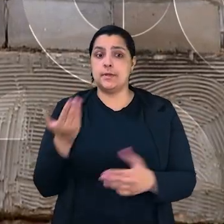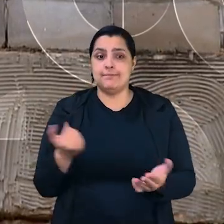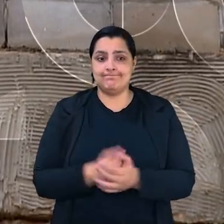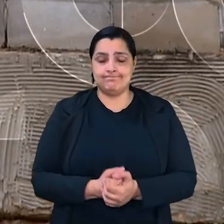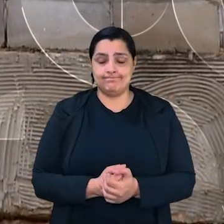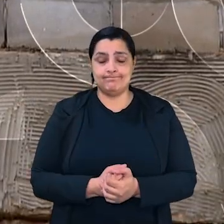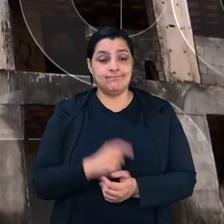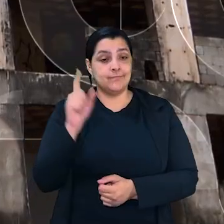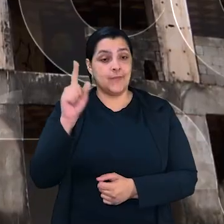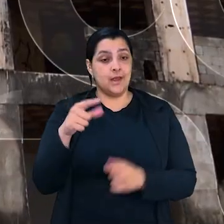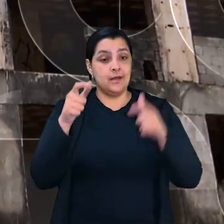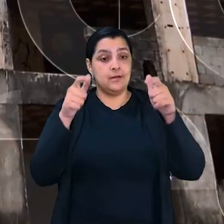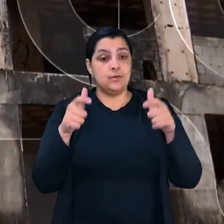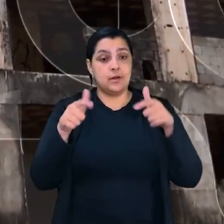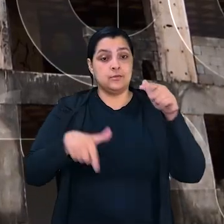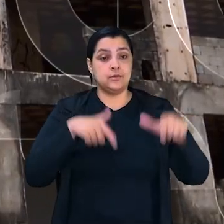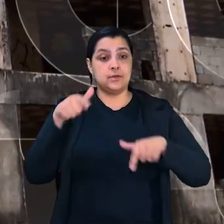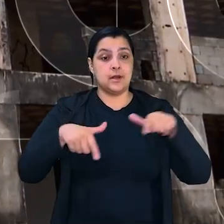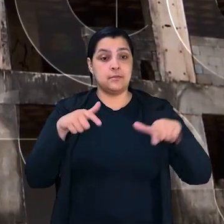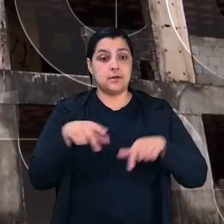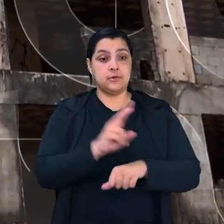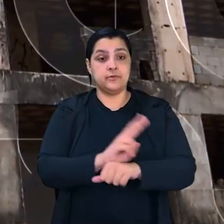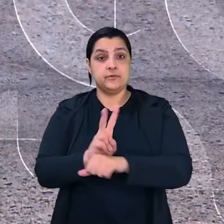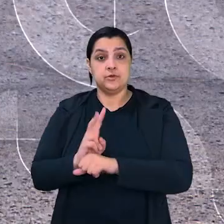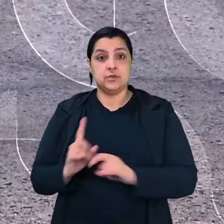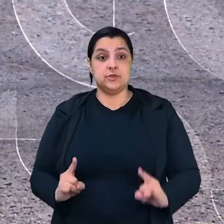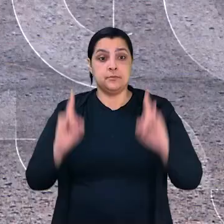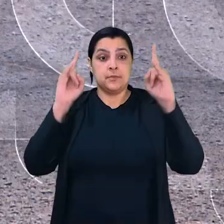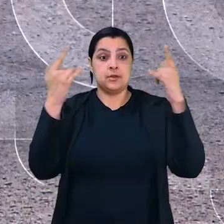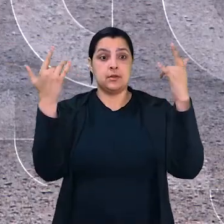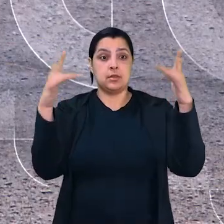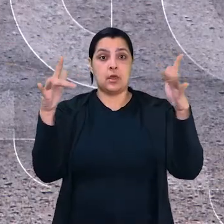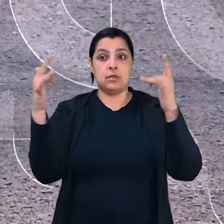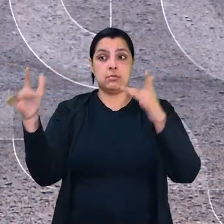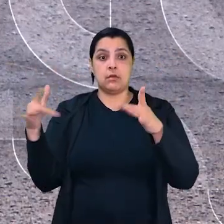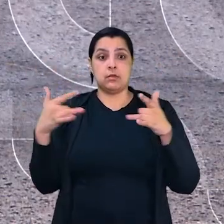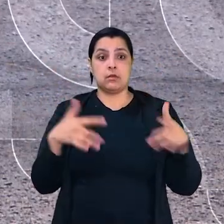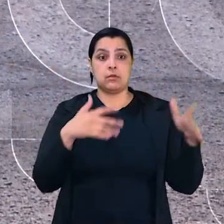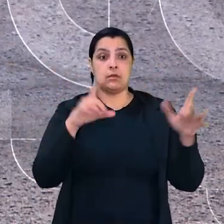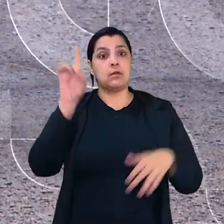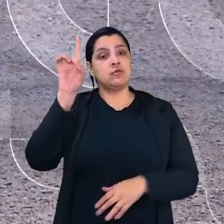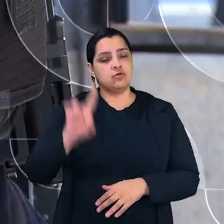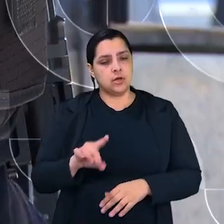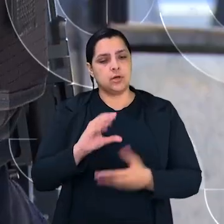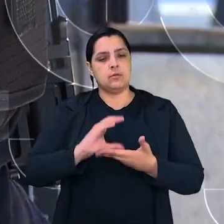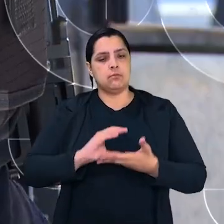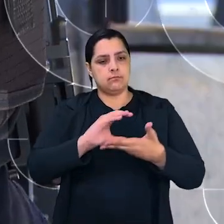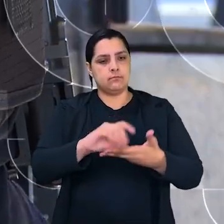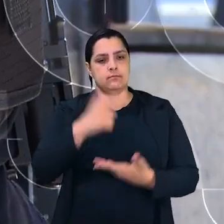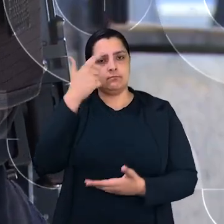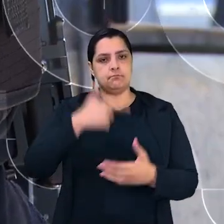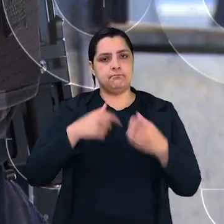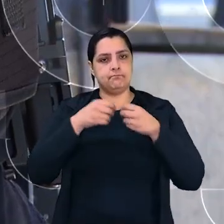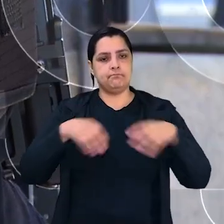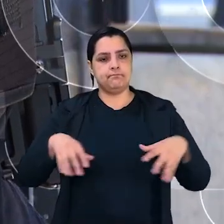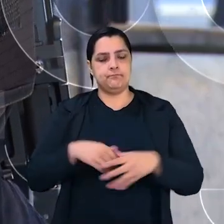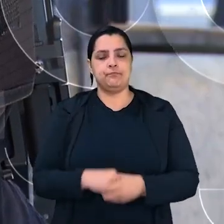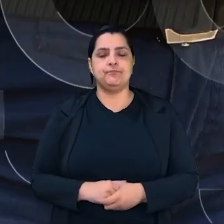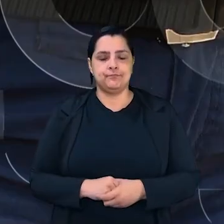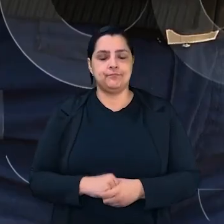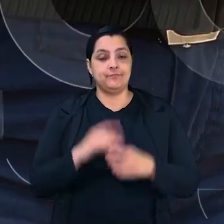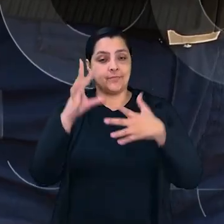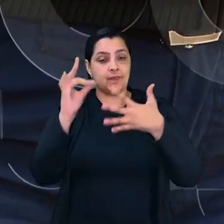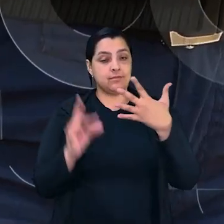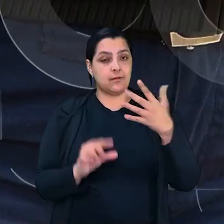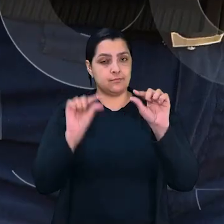para refeições. Essas eram as condições de trabalho de um vigilante de prédios abandonados que obteve direito à indenização por dano